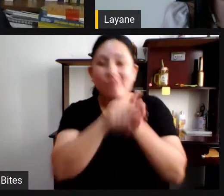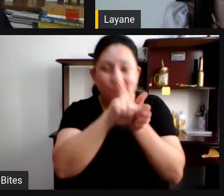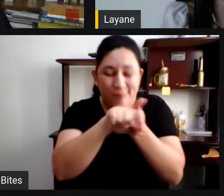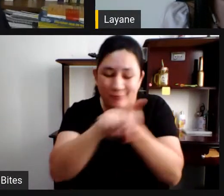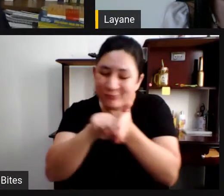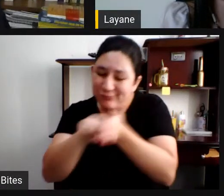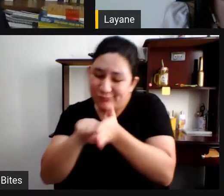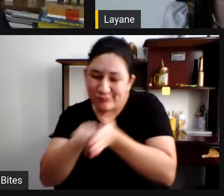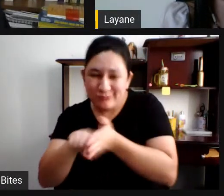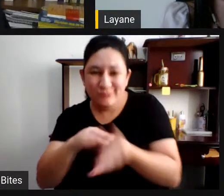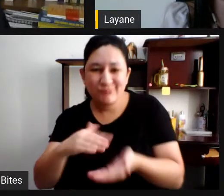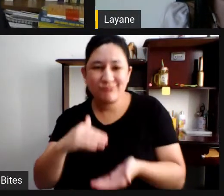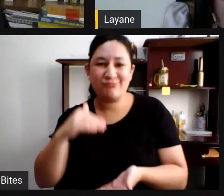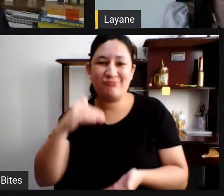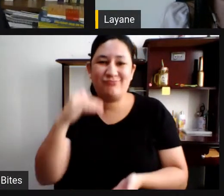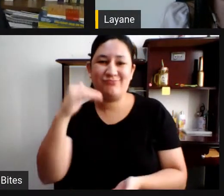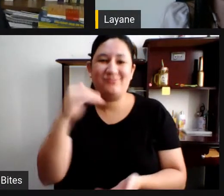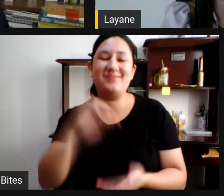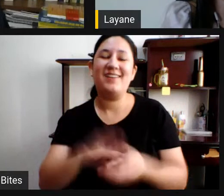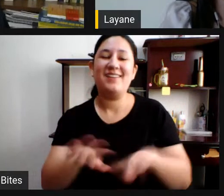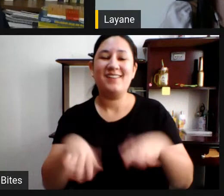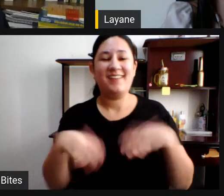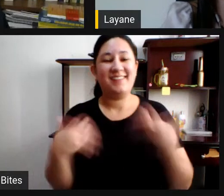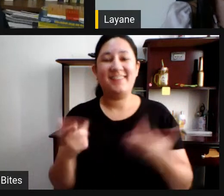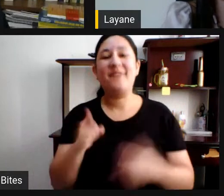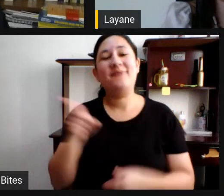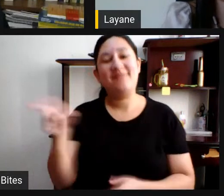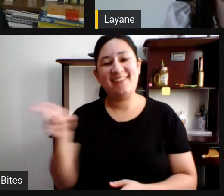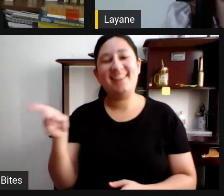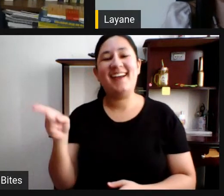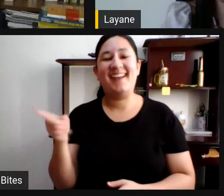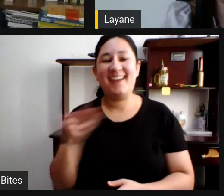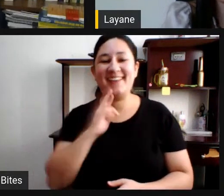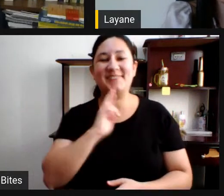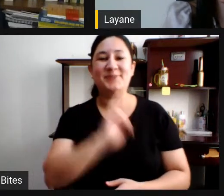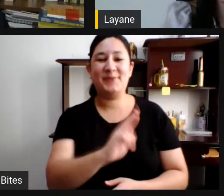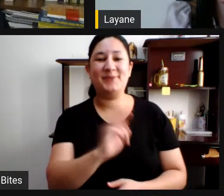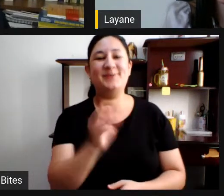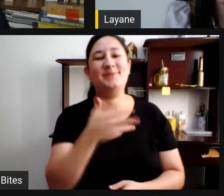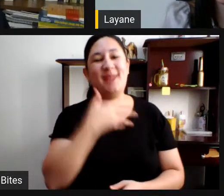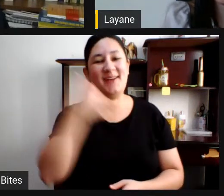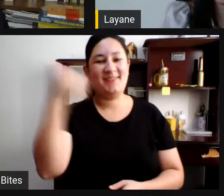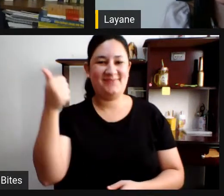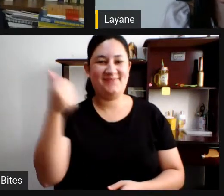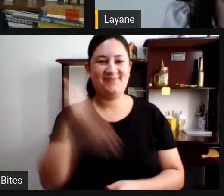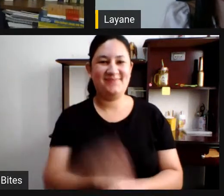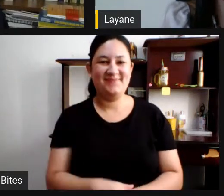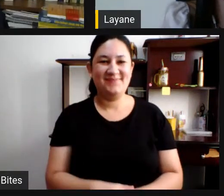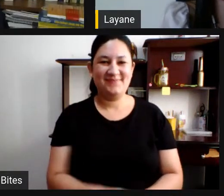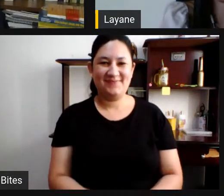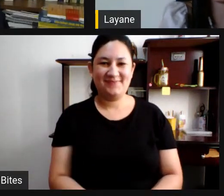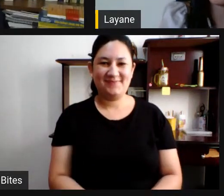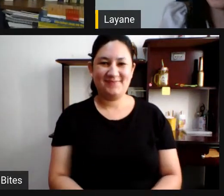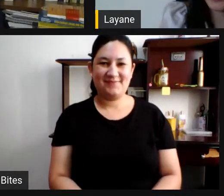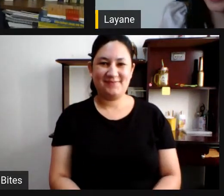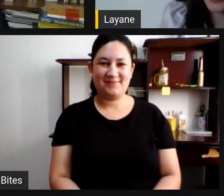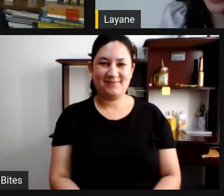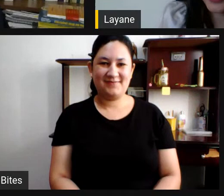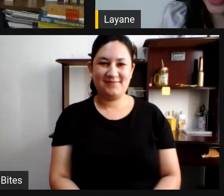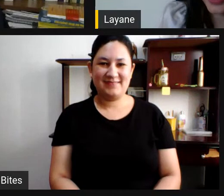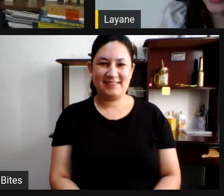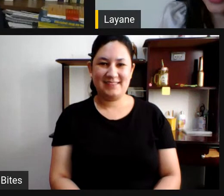eles são seus interdutores de preferência com certeza é bem